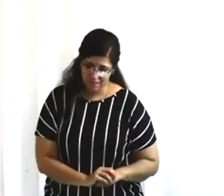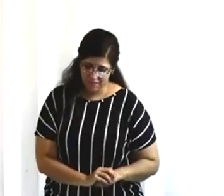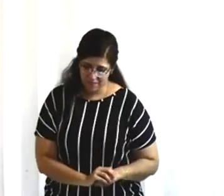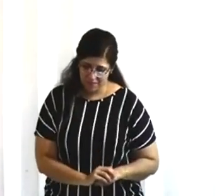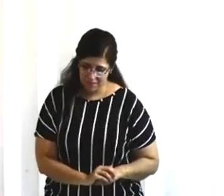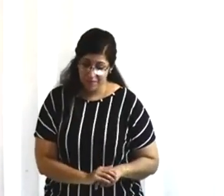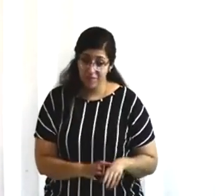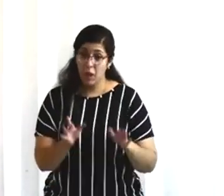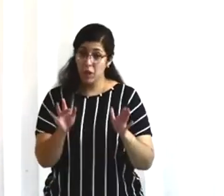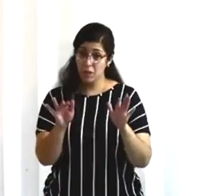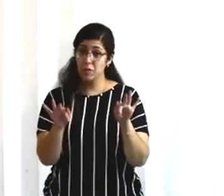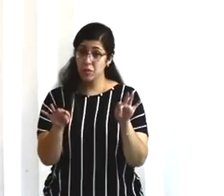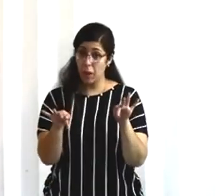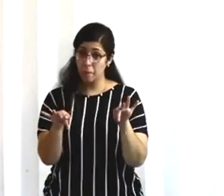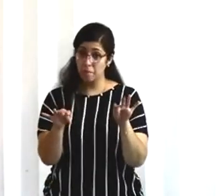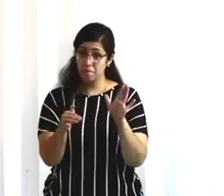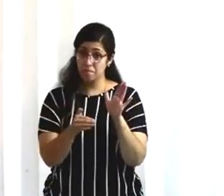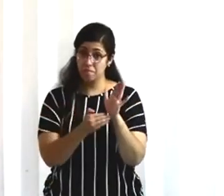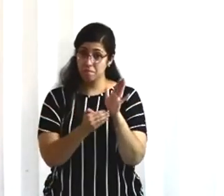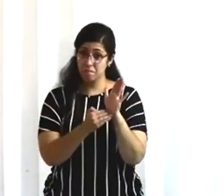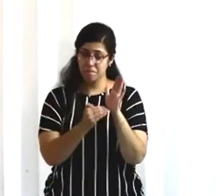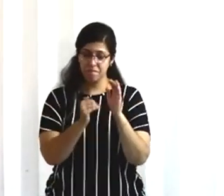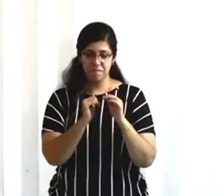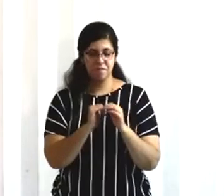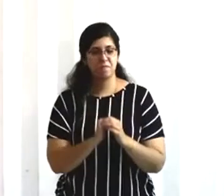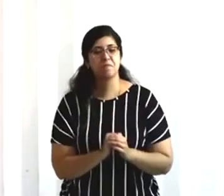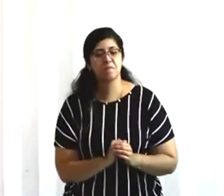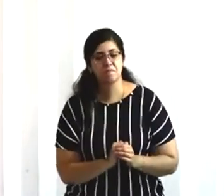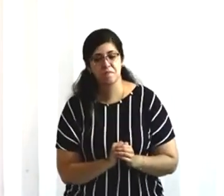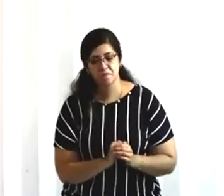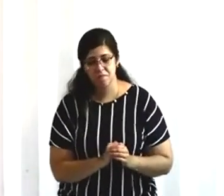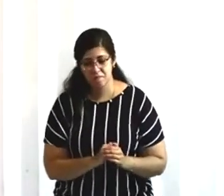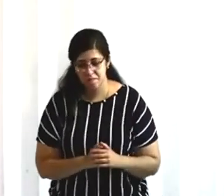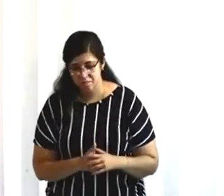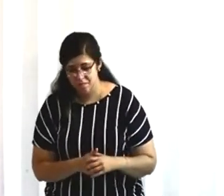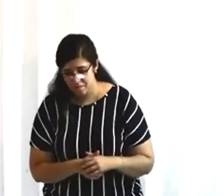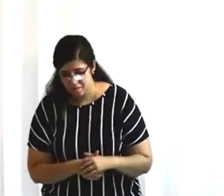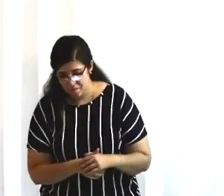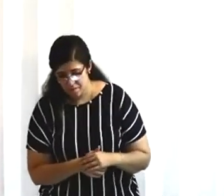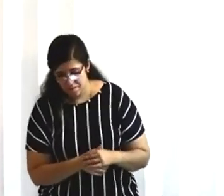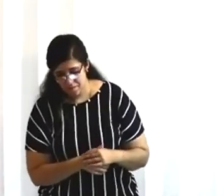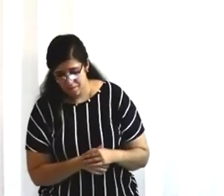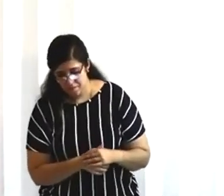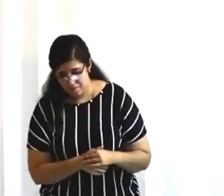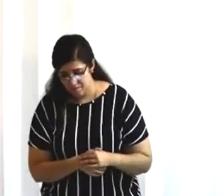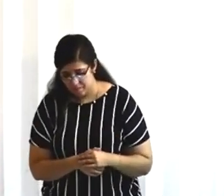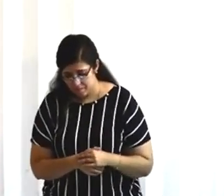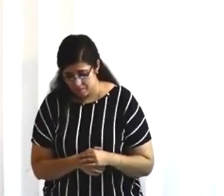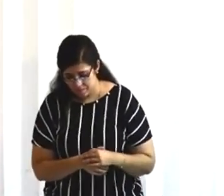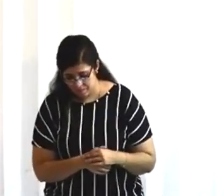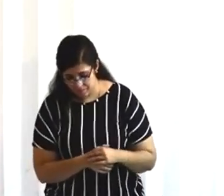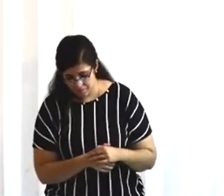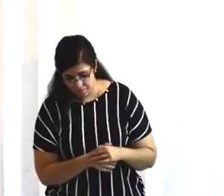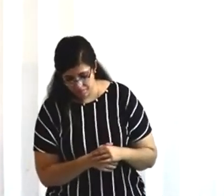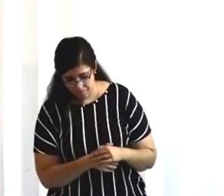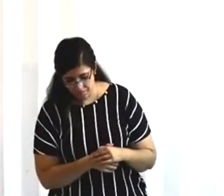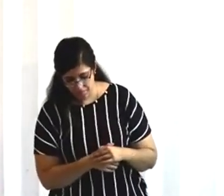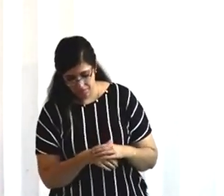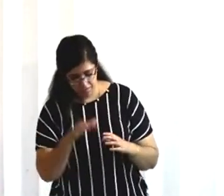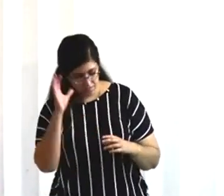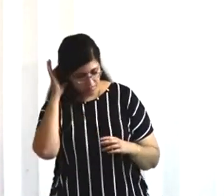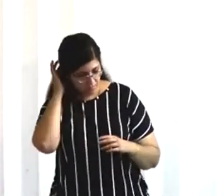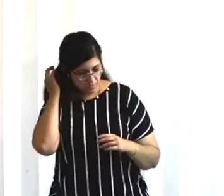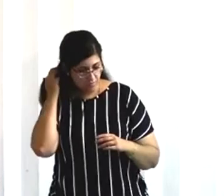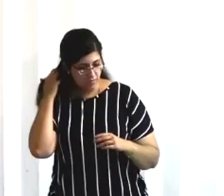E por fim, os versículos 6 e 7, que é o clímax dessa passagem, vai nos